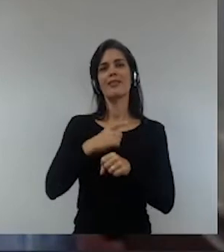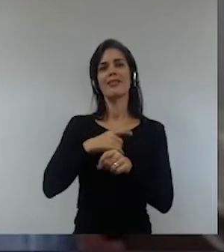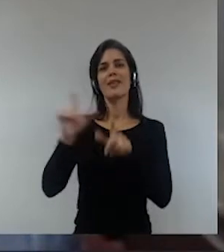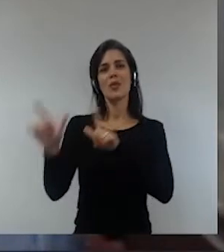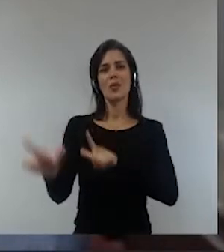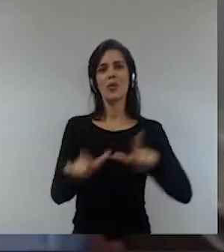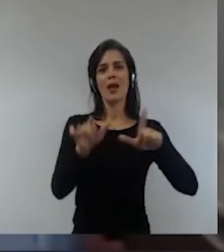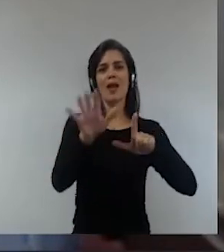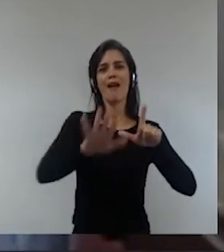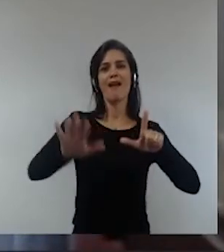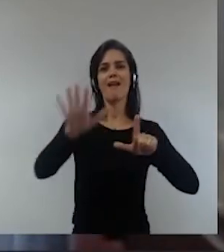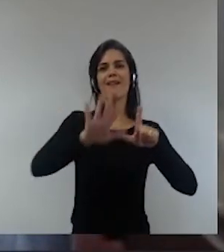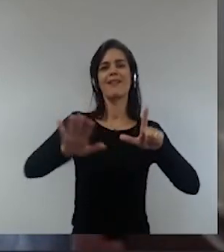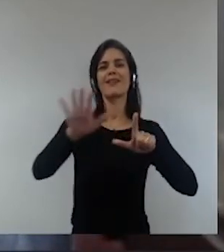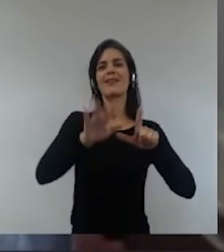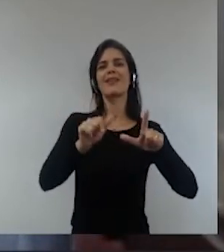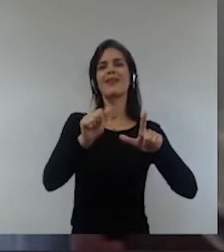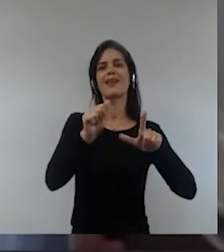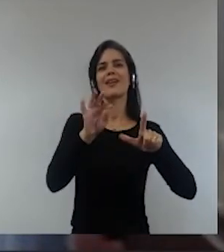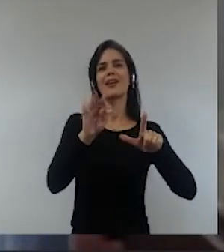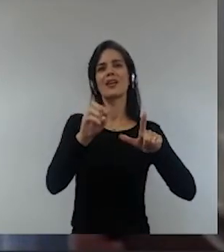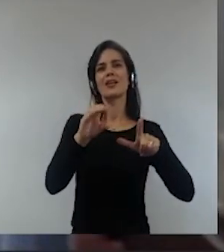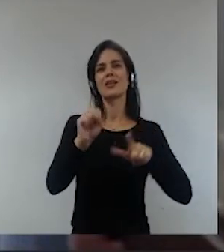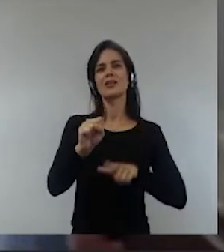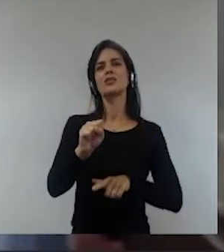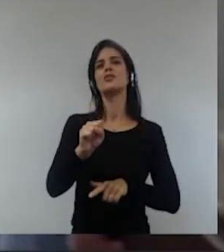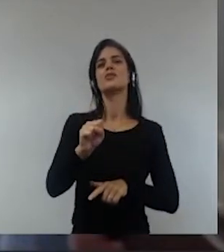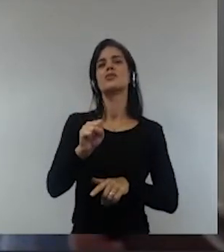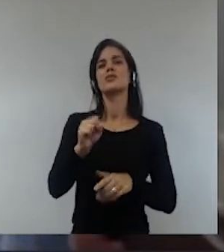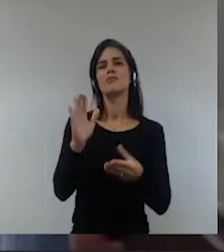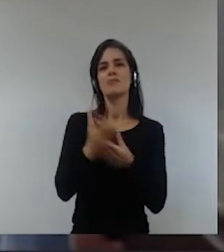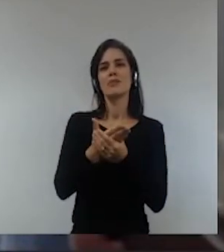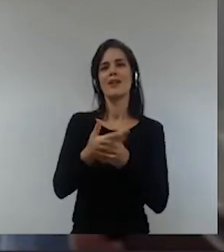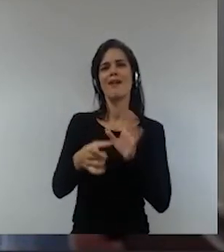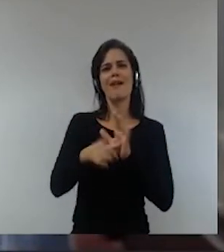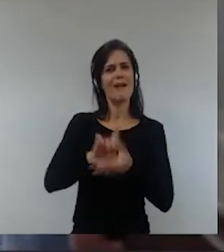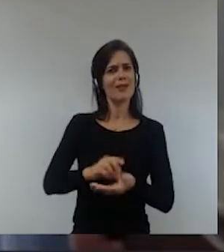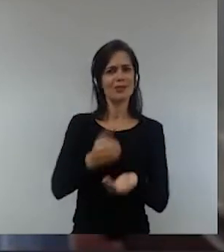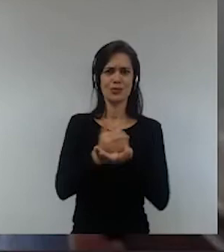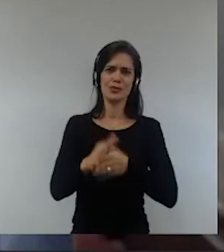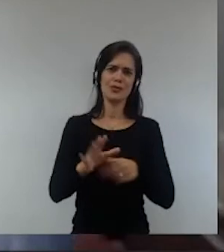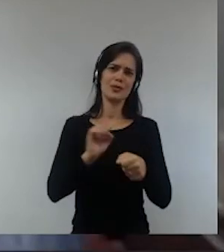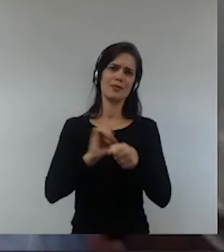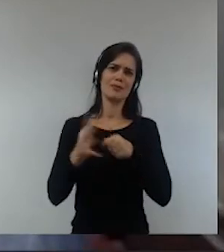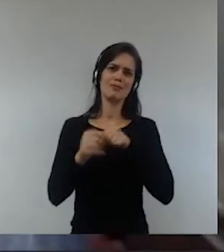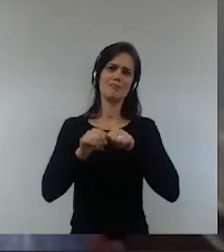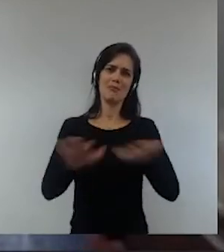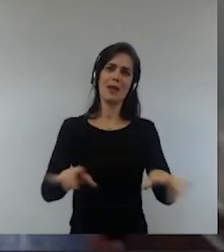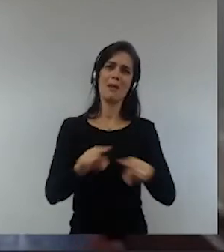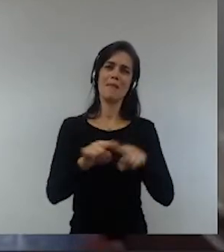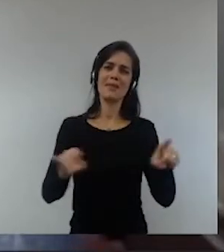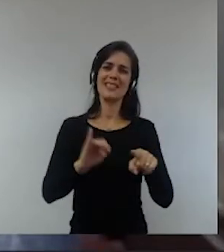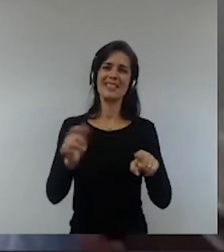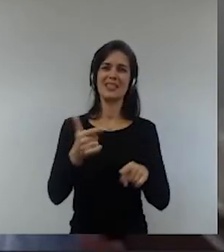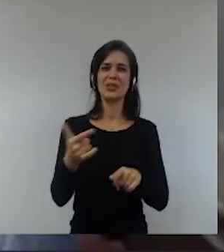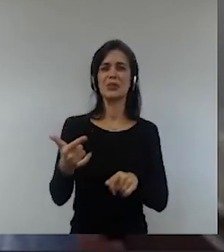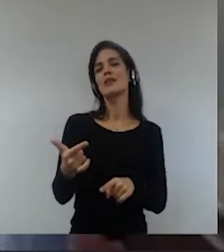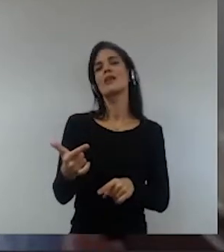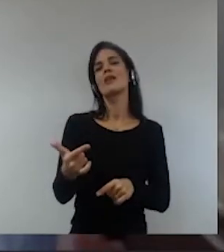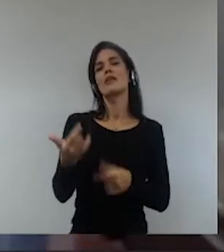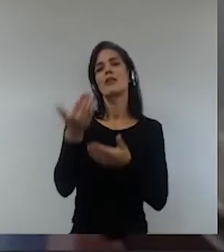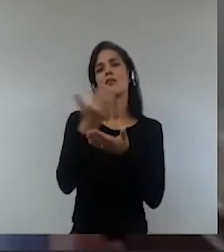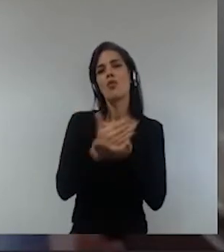de comunicação dos atos processuais, antes mesmo, portanto, desse período da pandemia. Mas, enquanto não existe uma